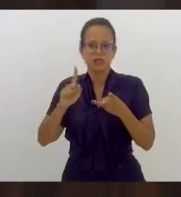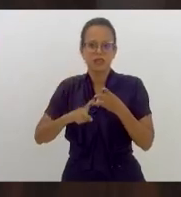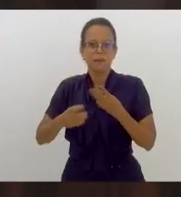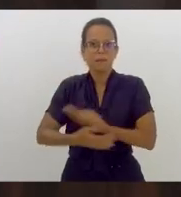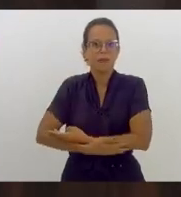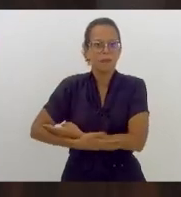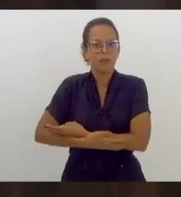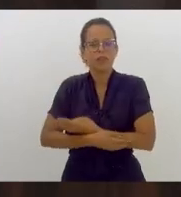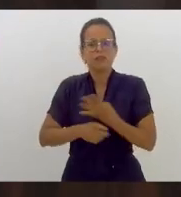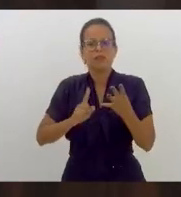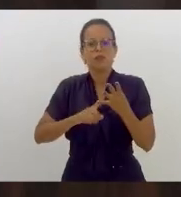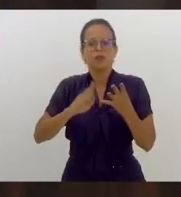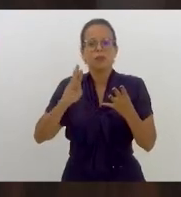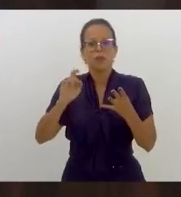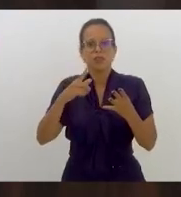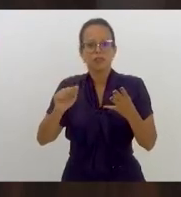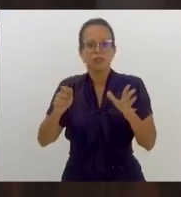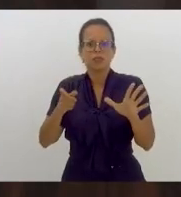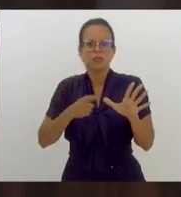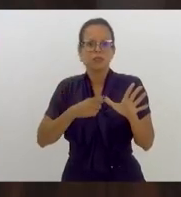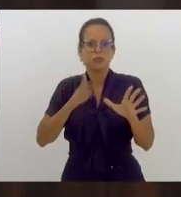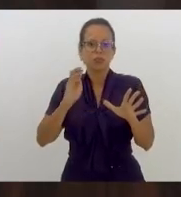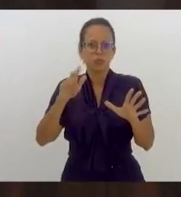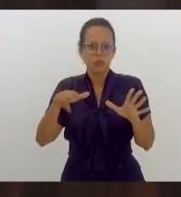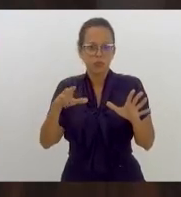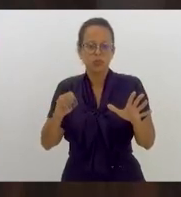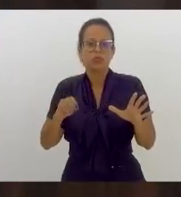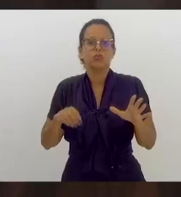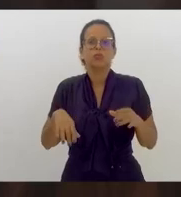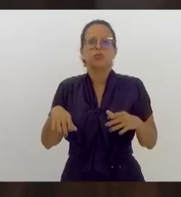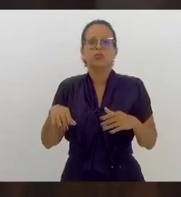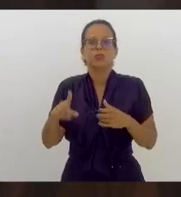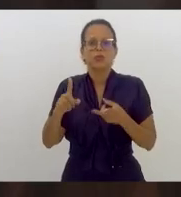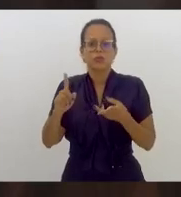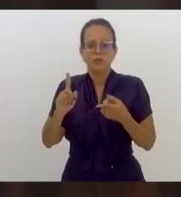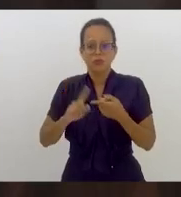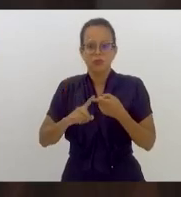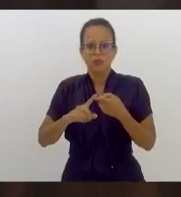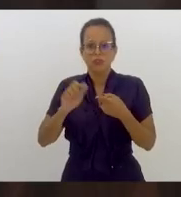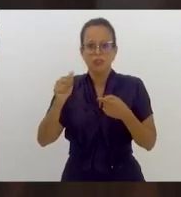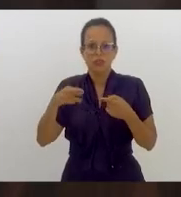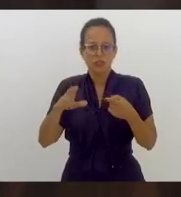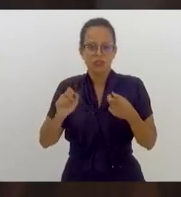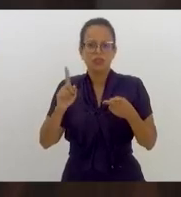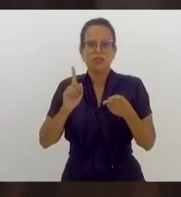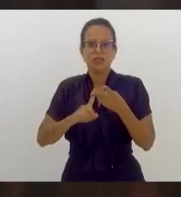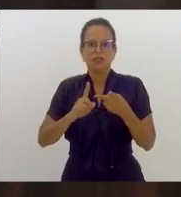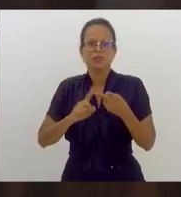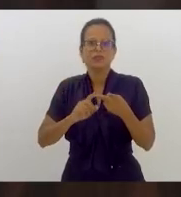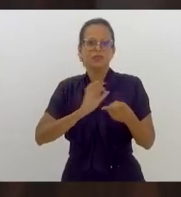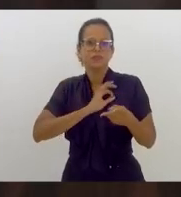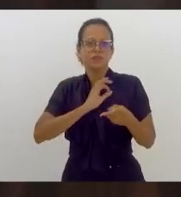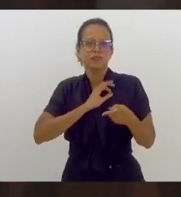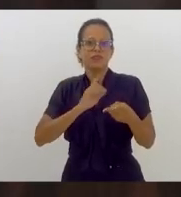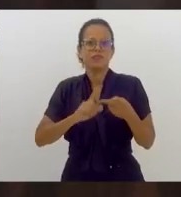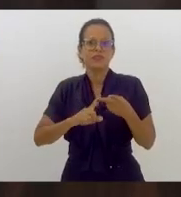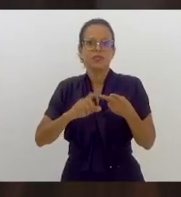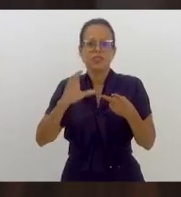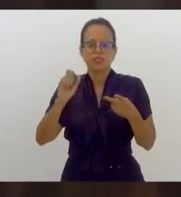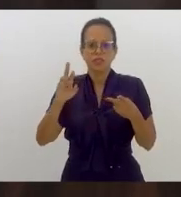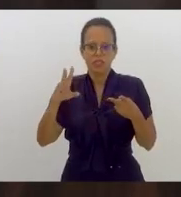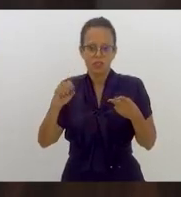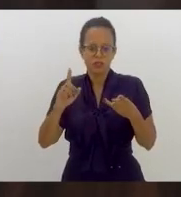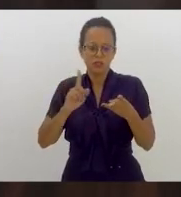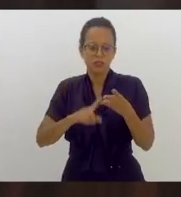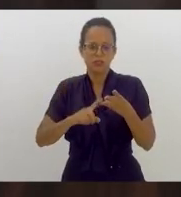deputado Brazão, deputado Bruno Dauaire, deputado Daniel Librelon, deputado delegado Carlos Augusto, deputada enfermeira